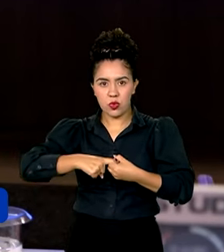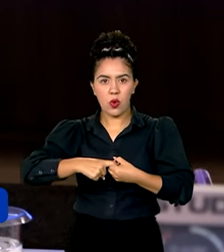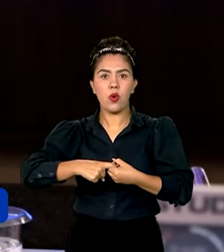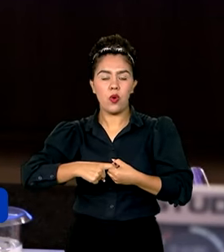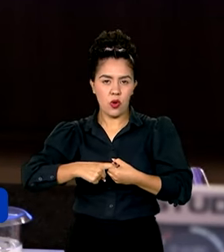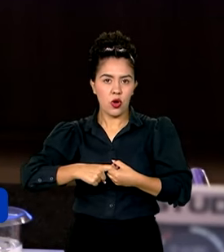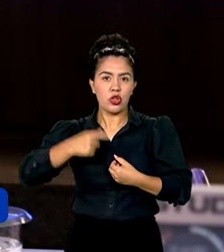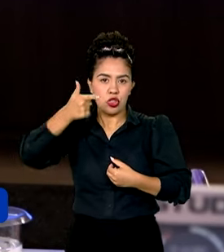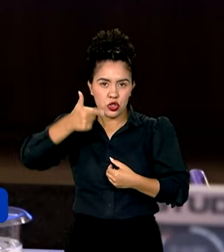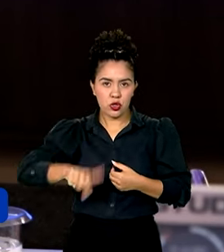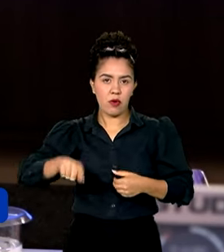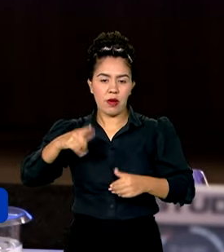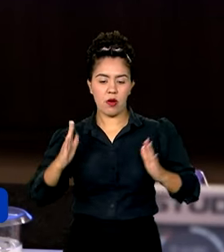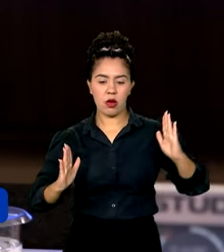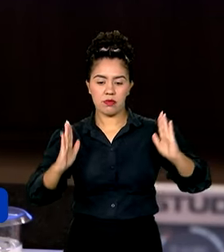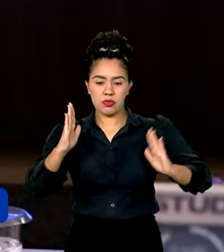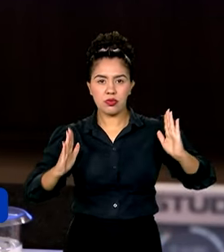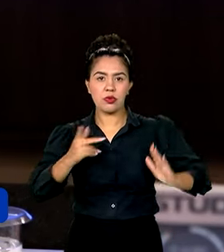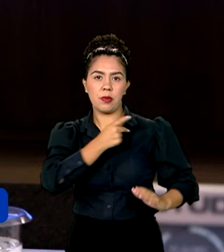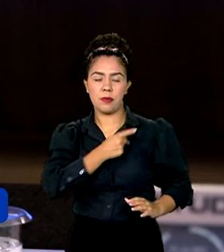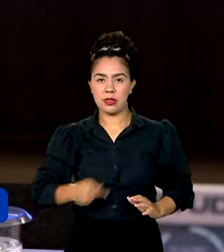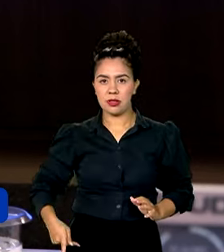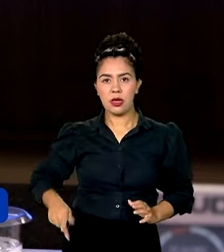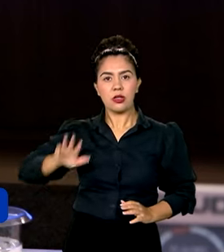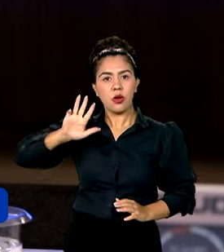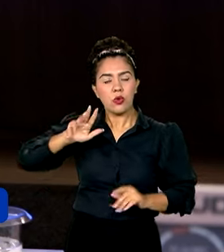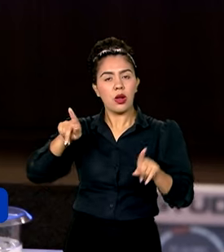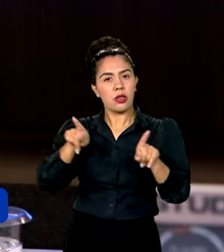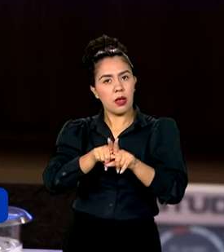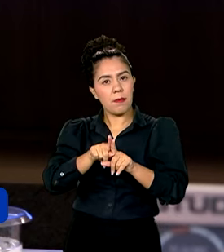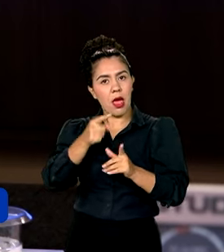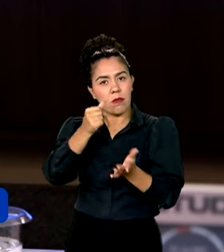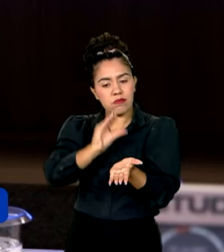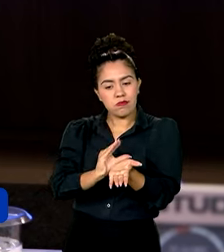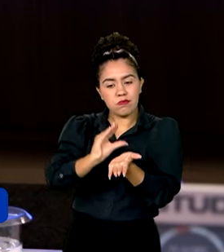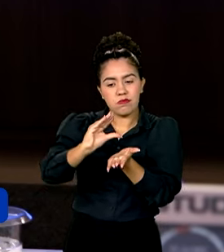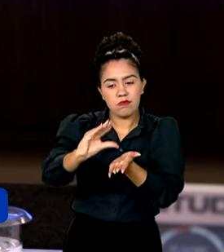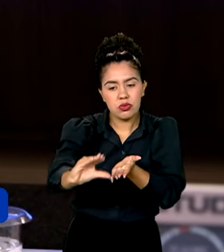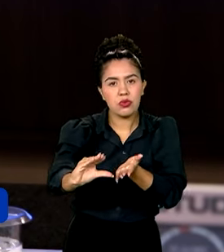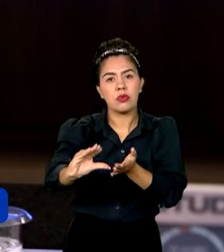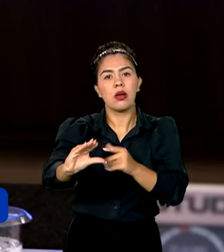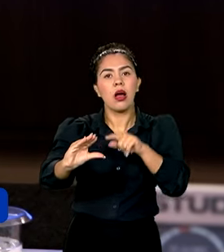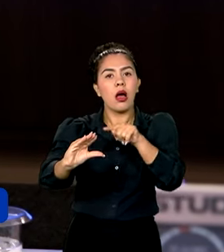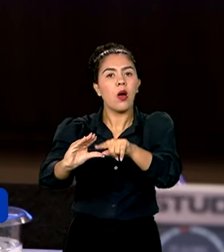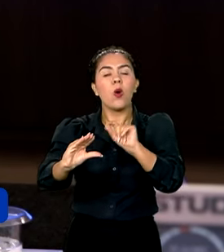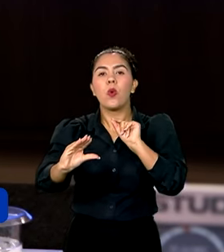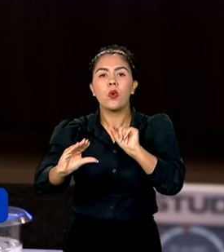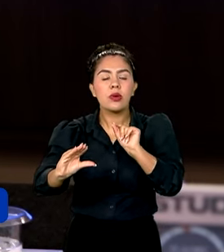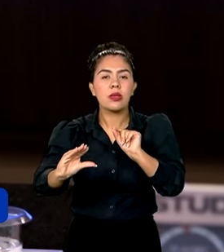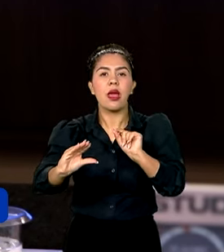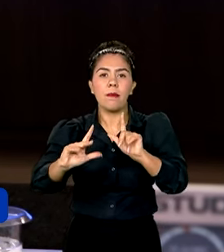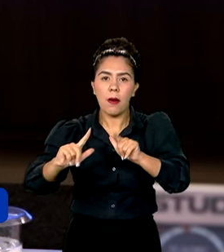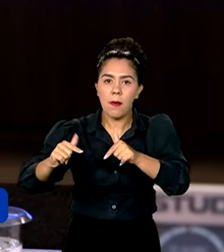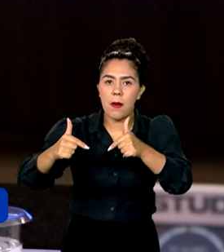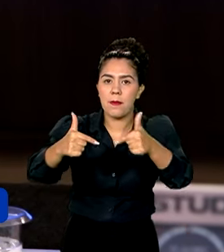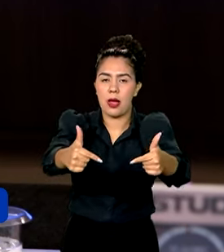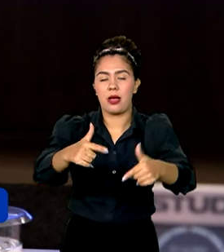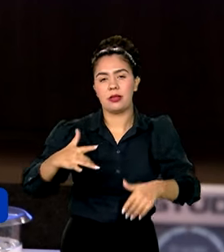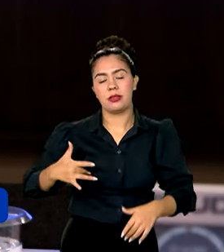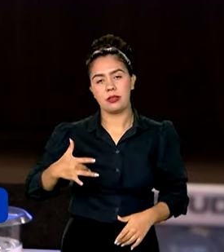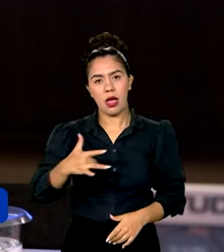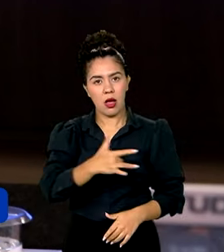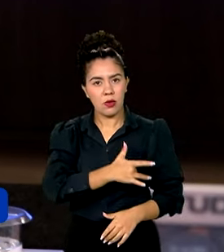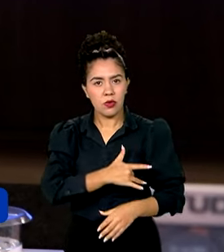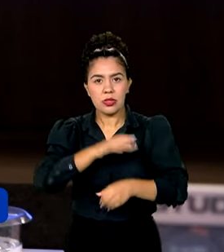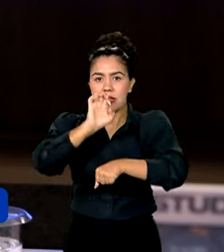força a atuação e o financiamento eh de ações de saúde nos Estados e nos